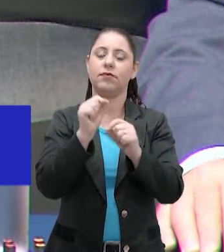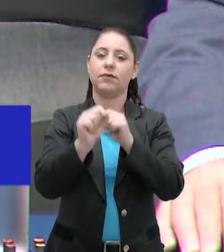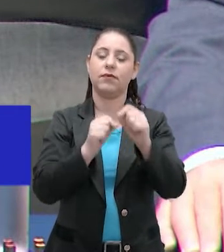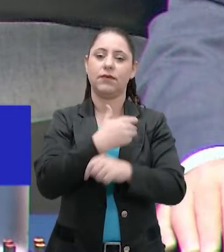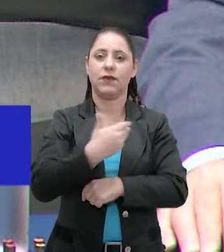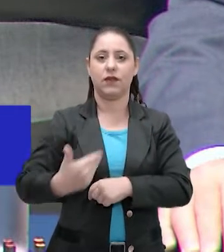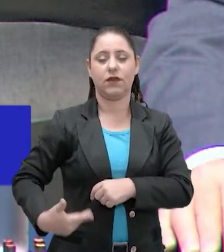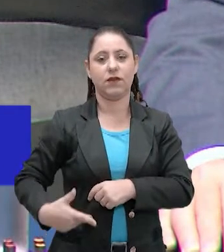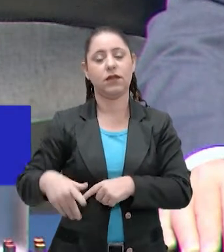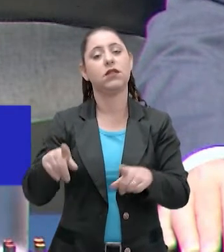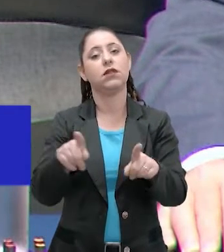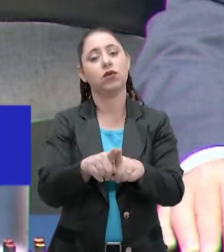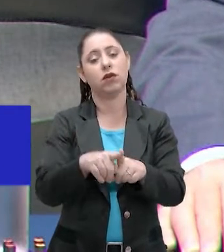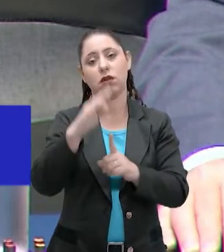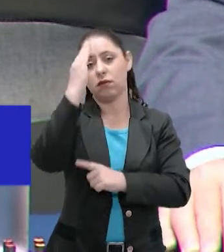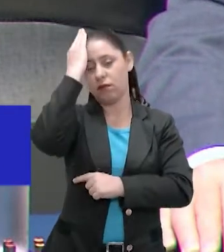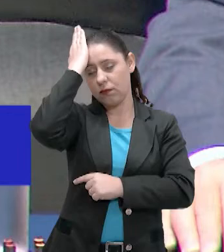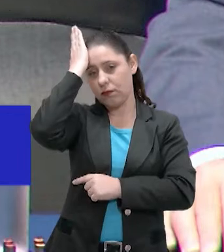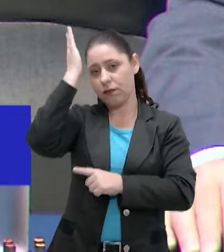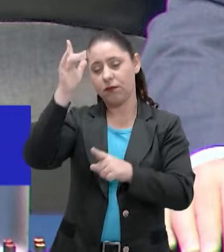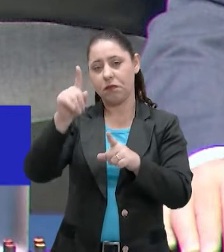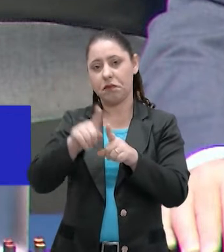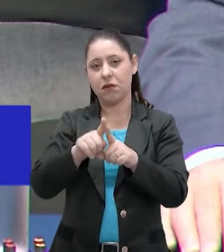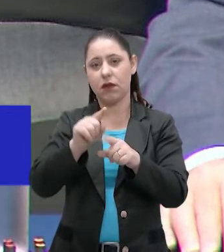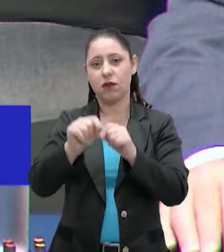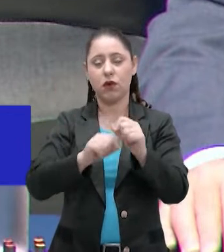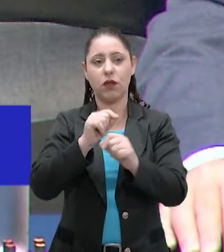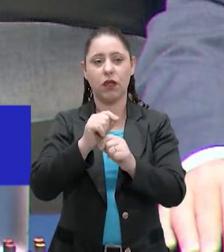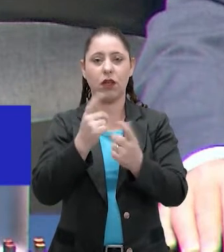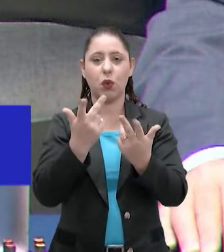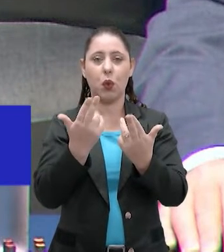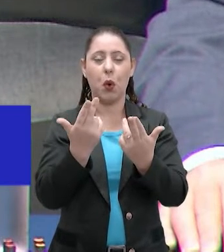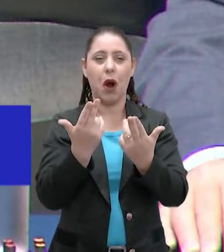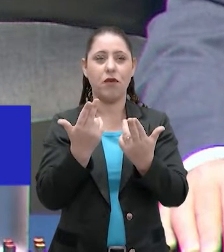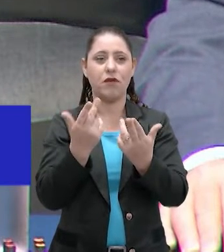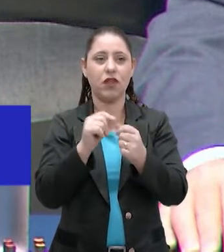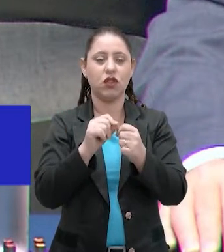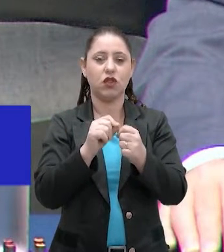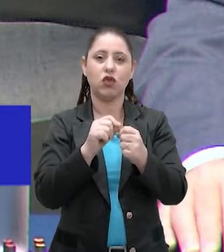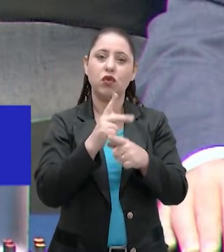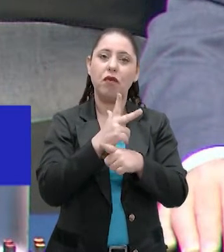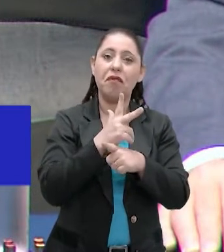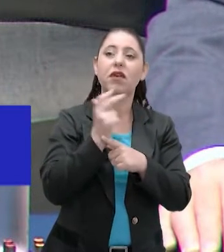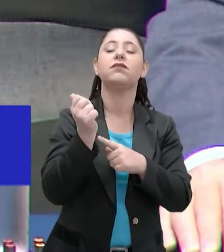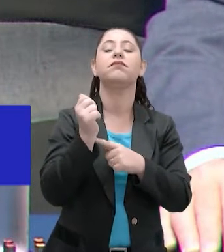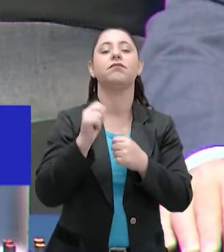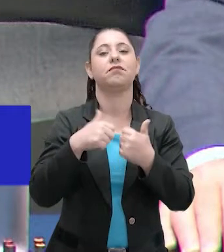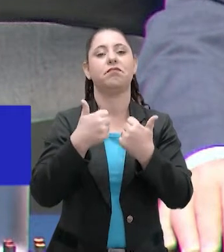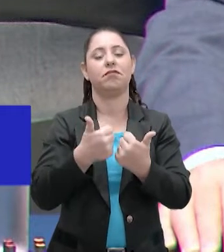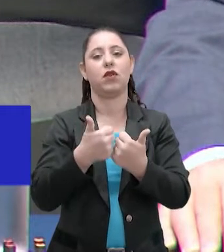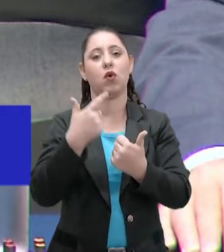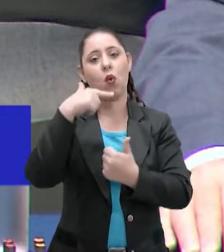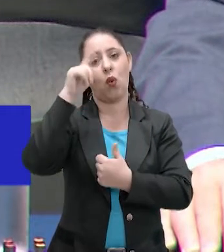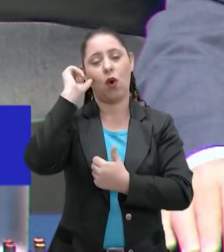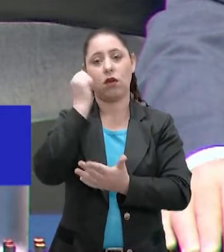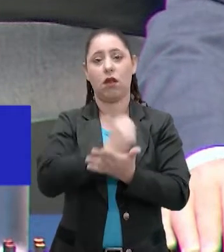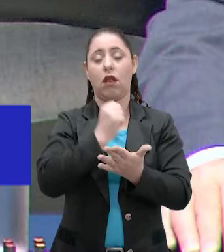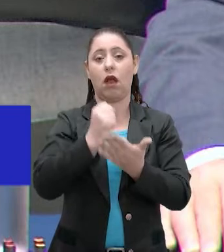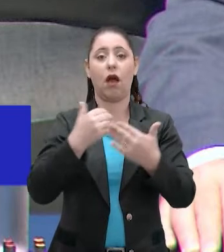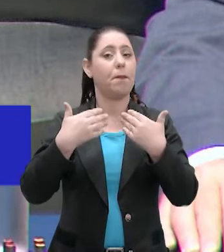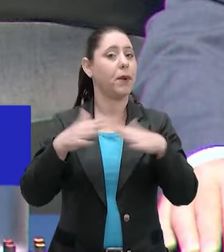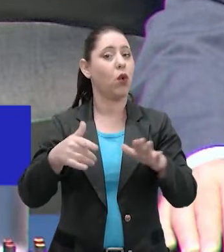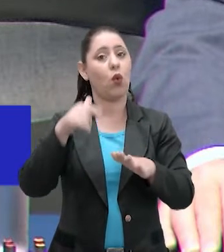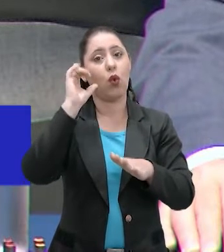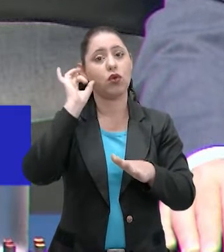O governador Reinaldo Zambuja marcou esse gol e completou. E ontem, com essa inscrição, que